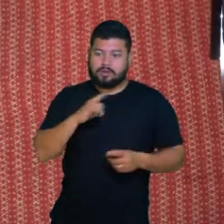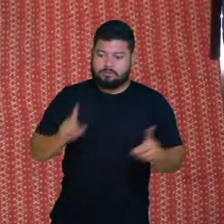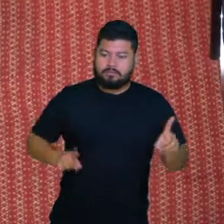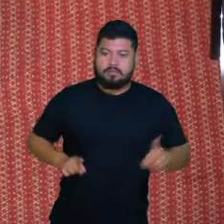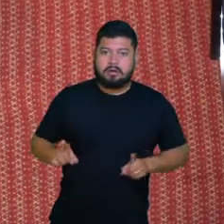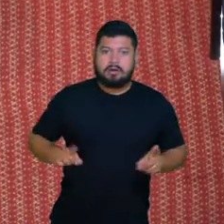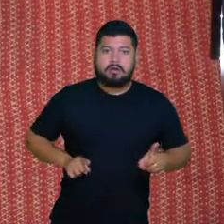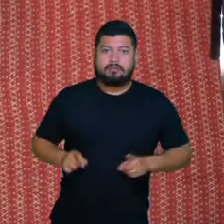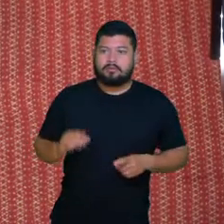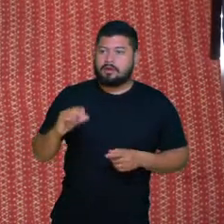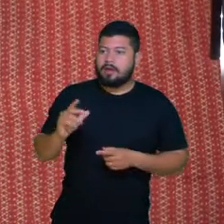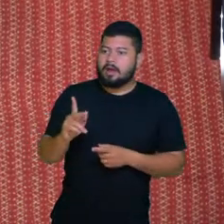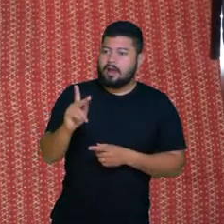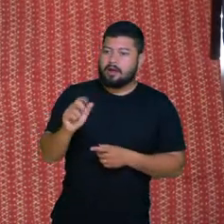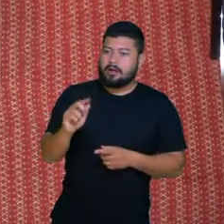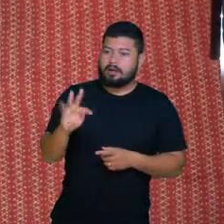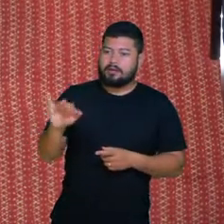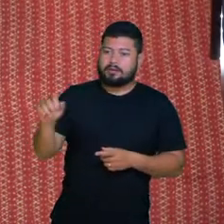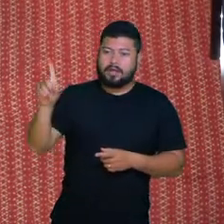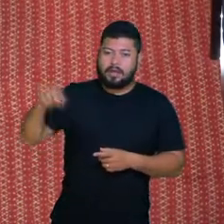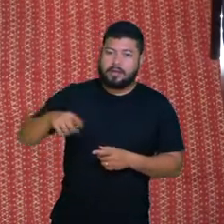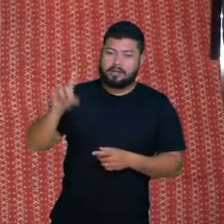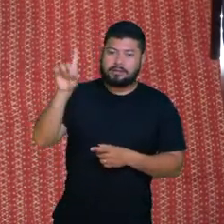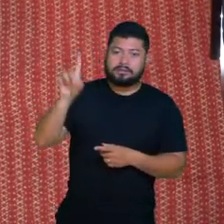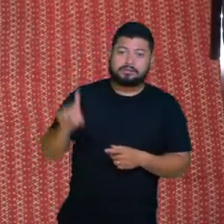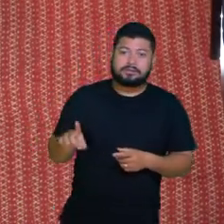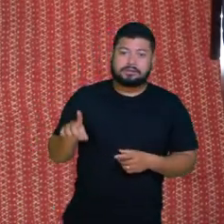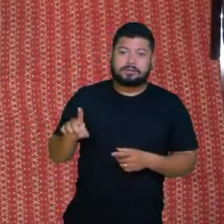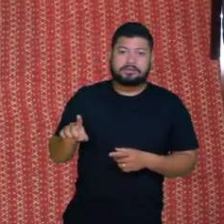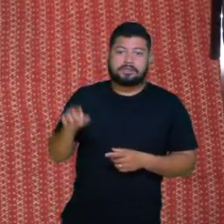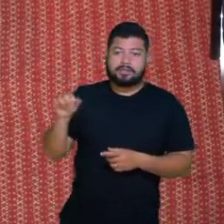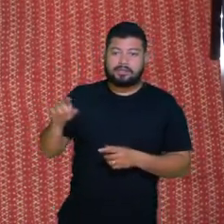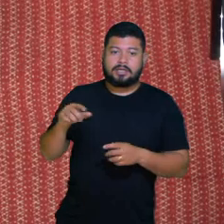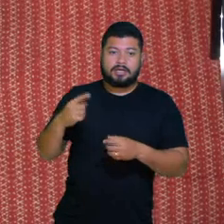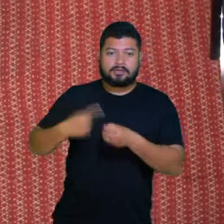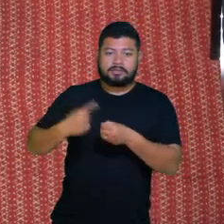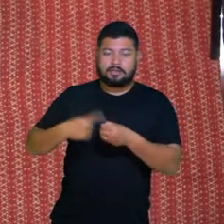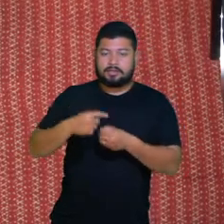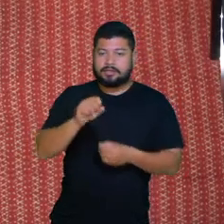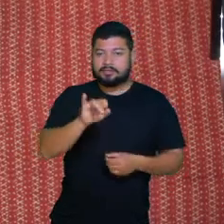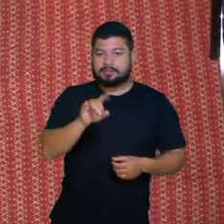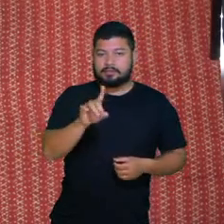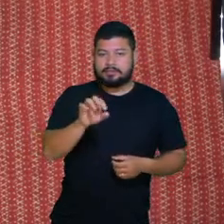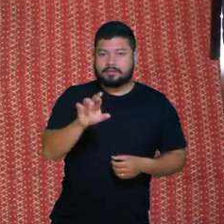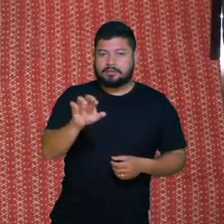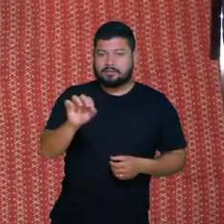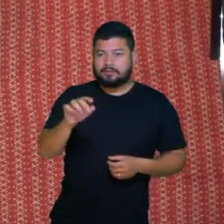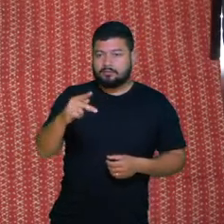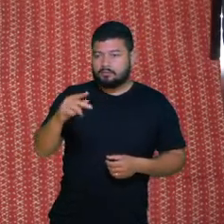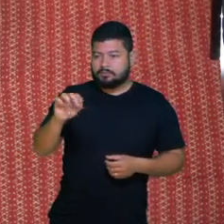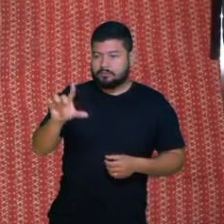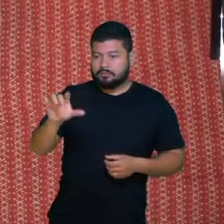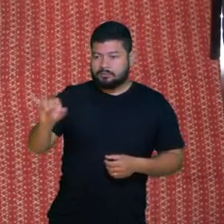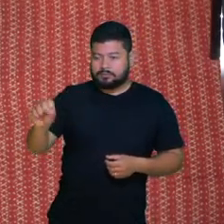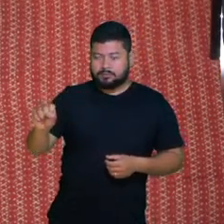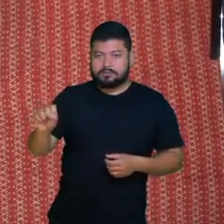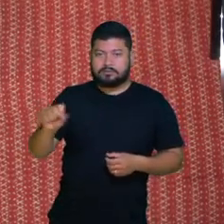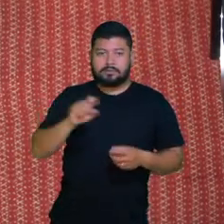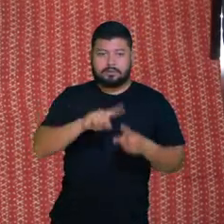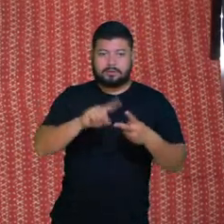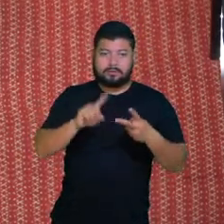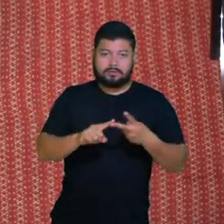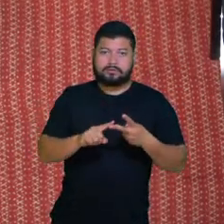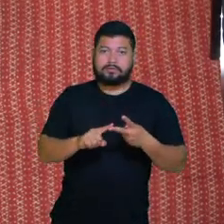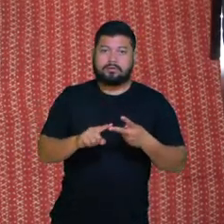Cátia que é diretora que está aqui de Siderópolis também professora mas dois assuntos ainda não